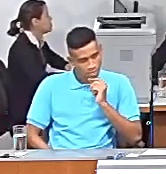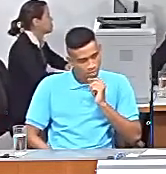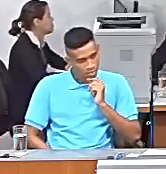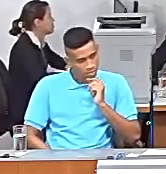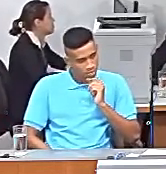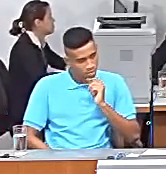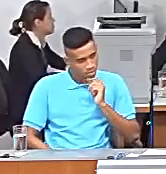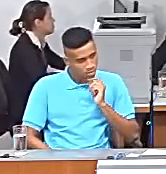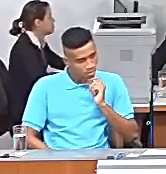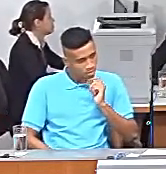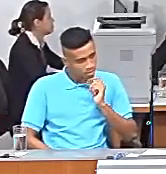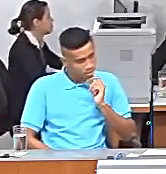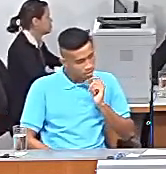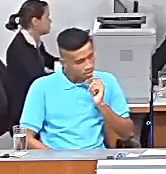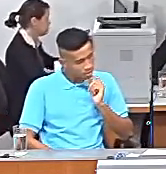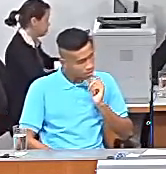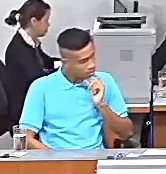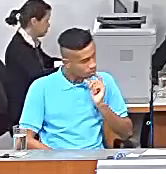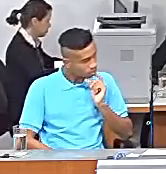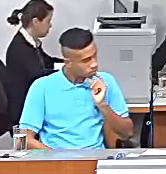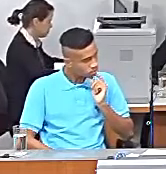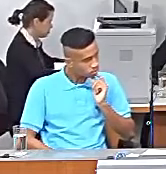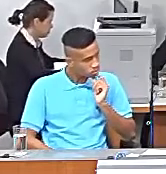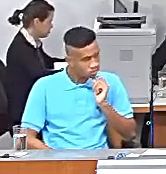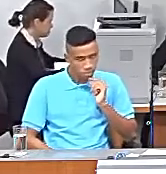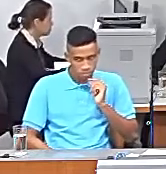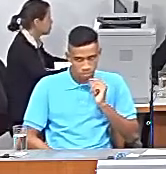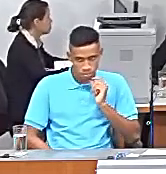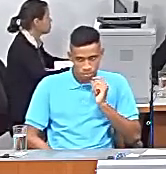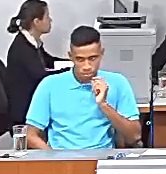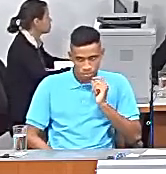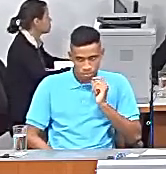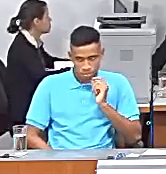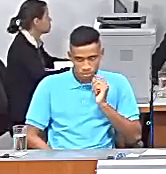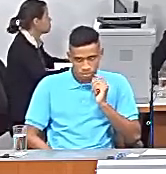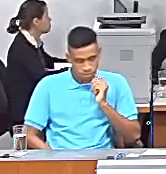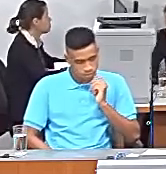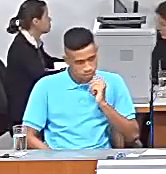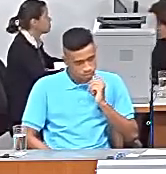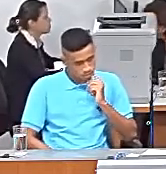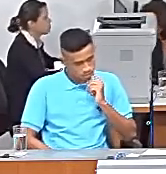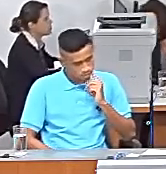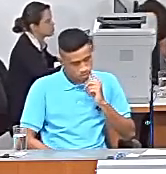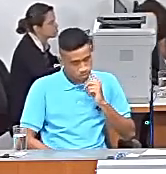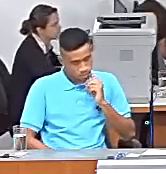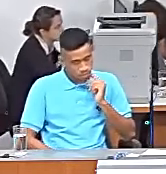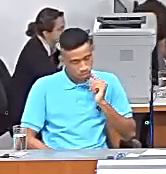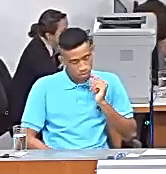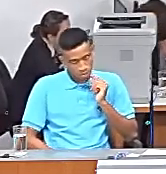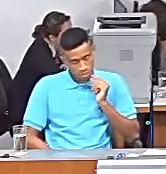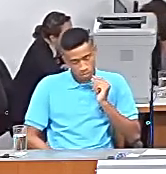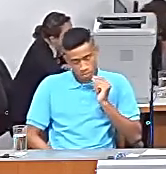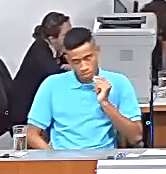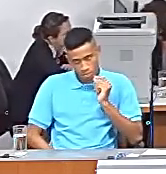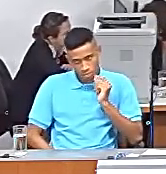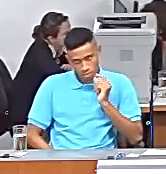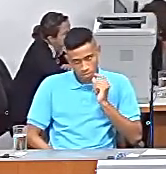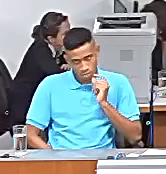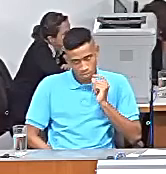também que nós precisamos olhar com carinho, né? Que todo mundo tem direito, e o surdo também. Como que ele